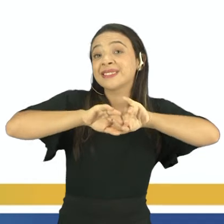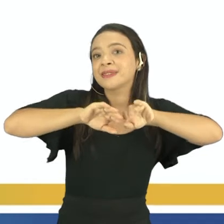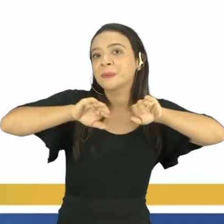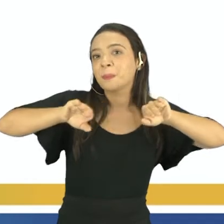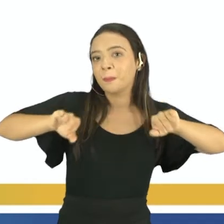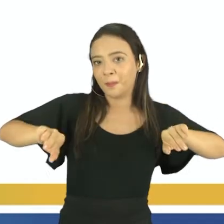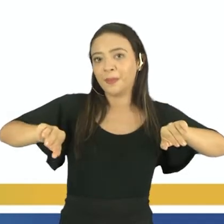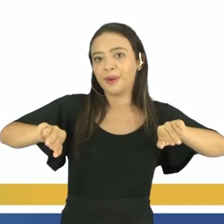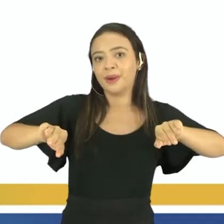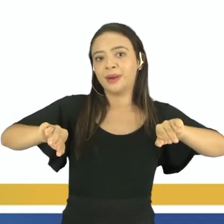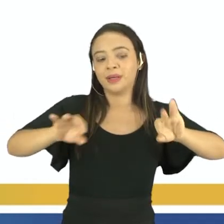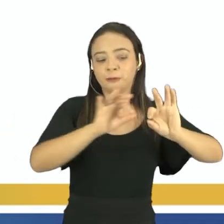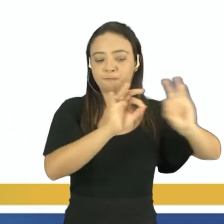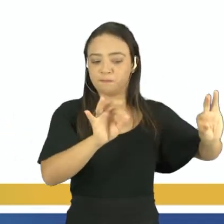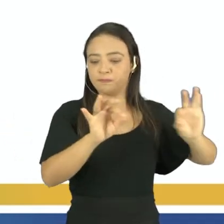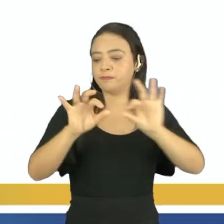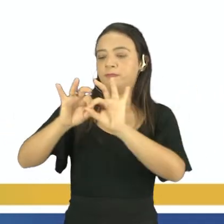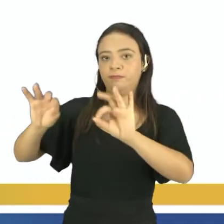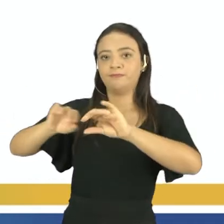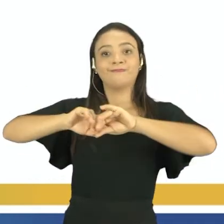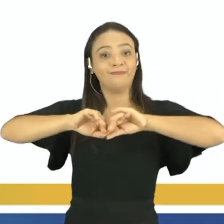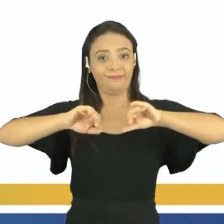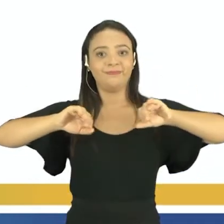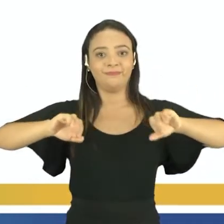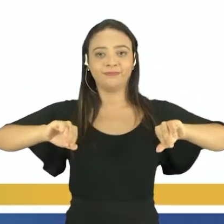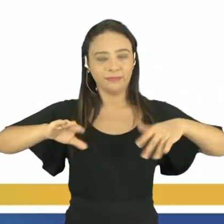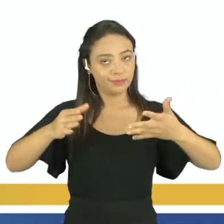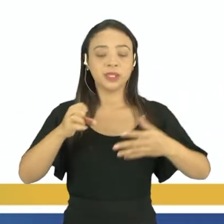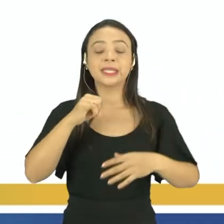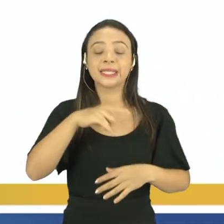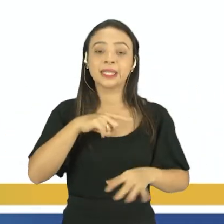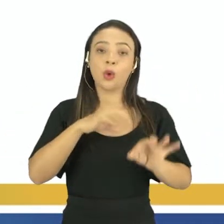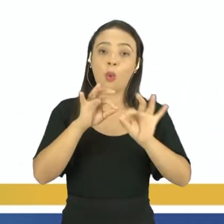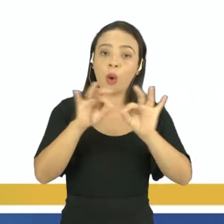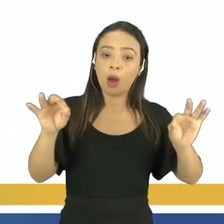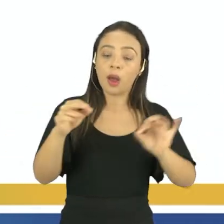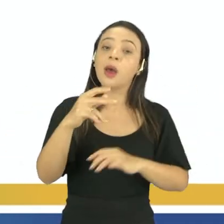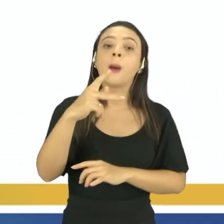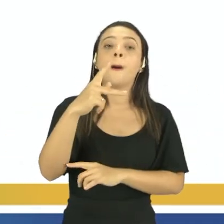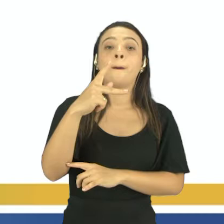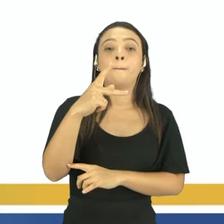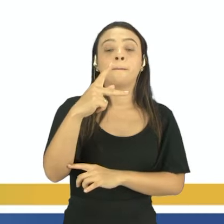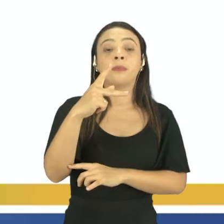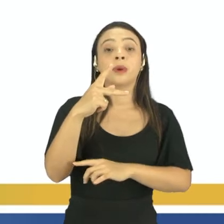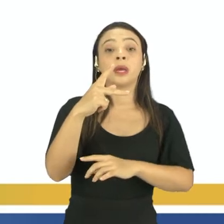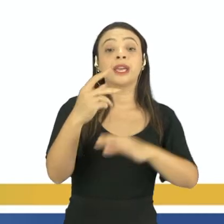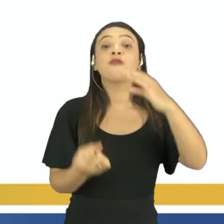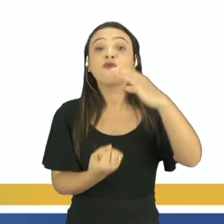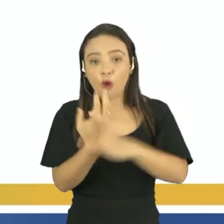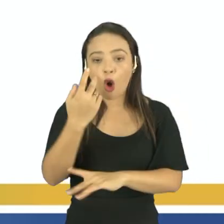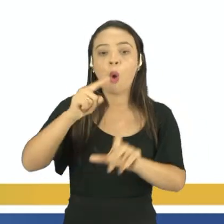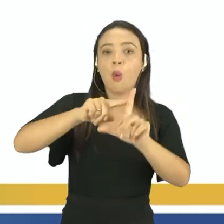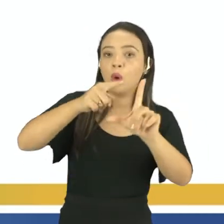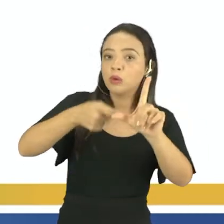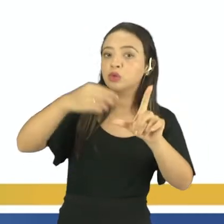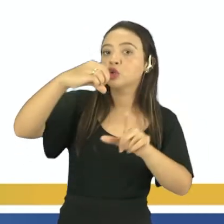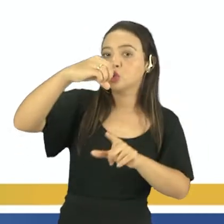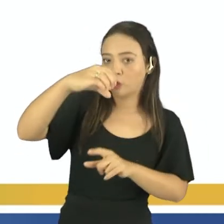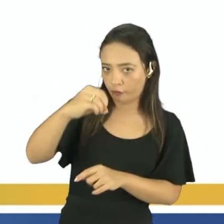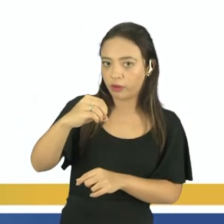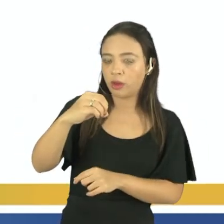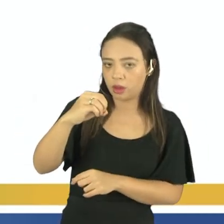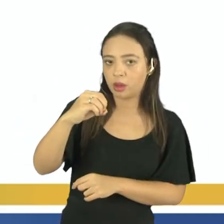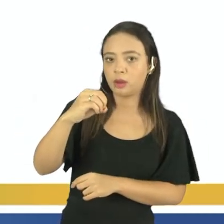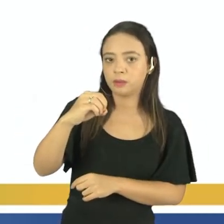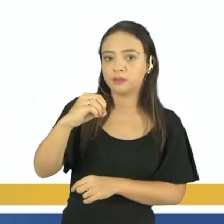segmento em duas partes congruentes, certo? Então, quando uma reta é perpendicular a um segmento, ou seja, forma um ângulo de 90 graus com esse